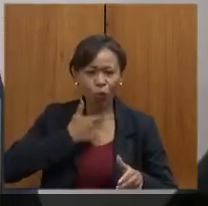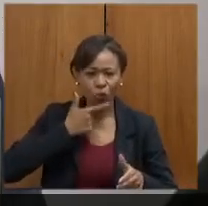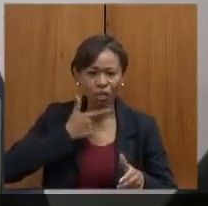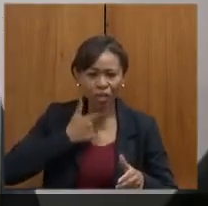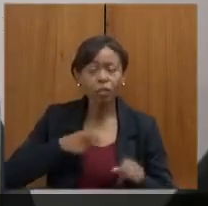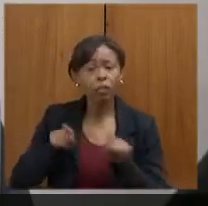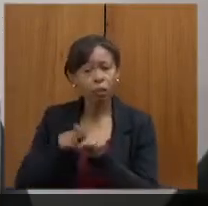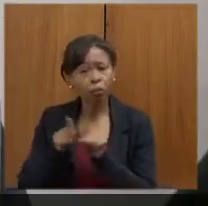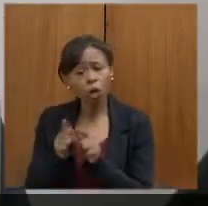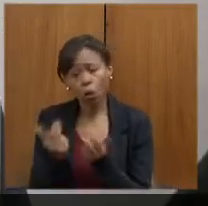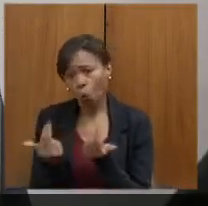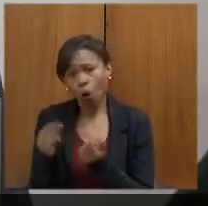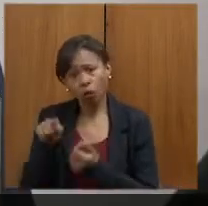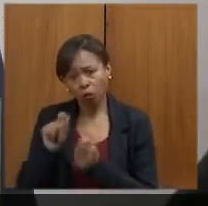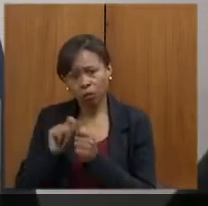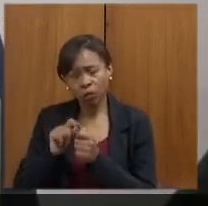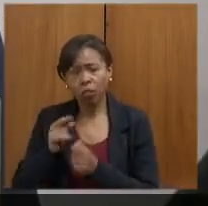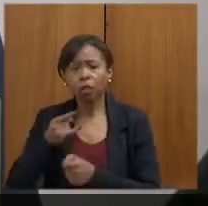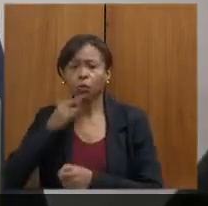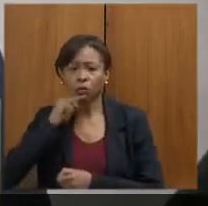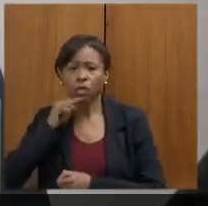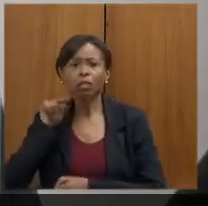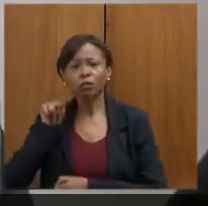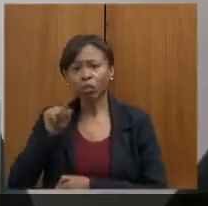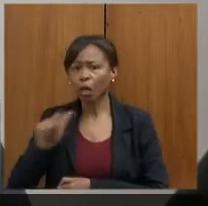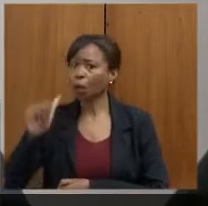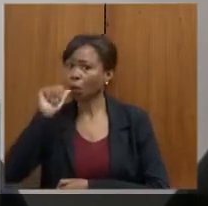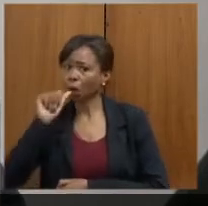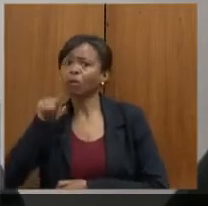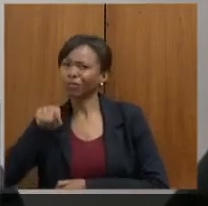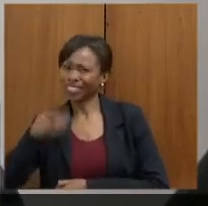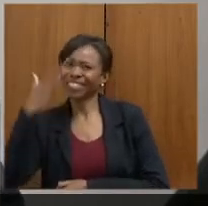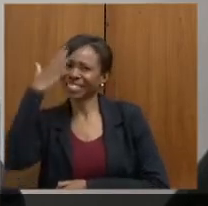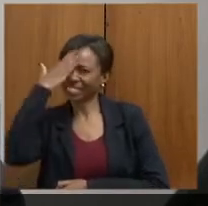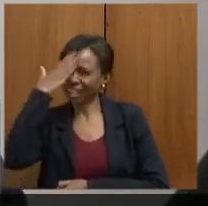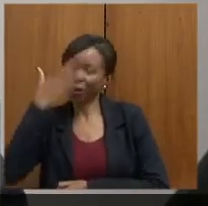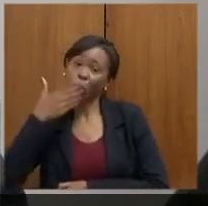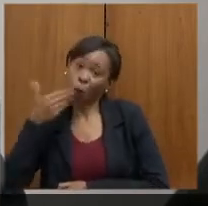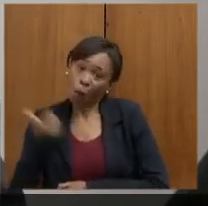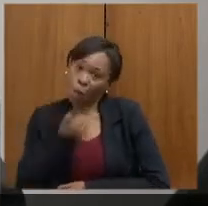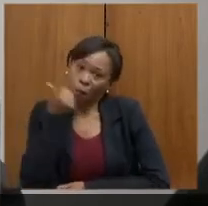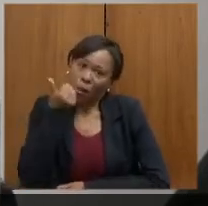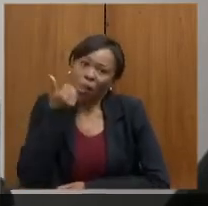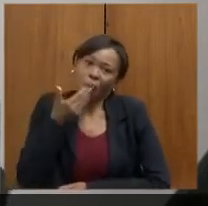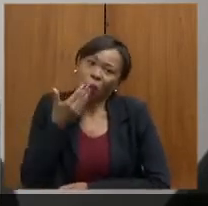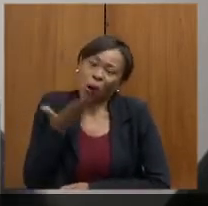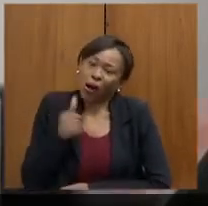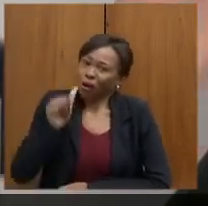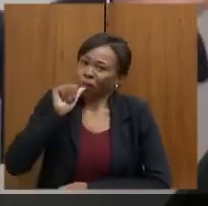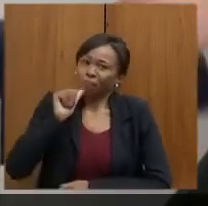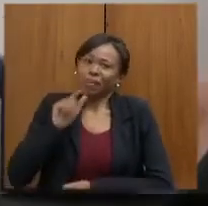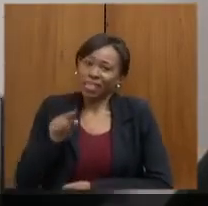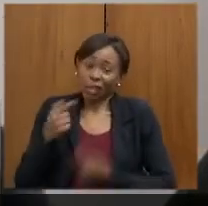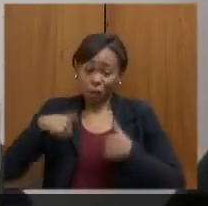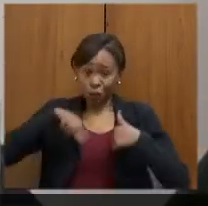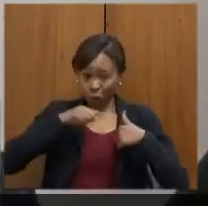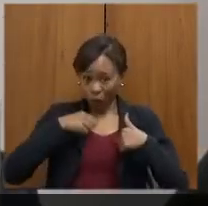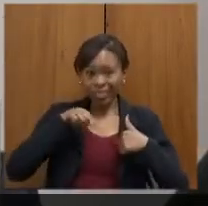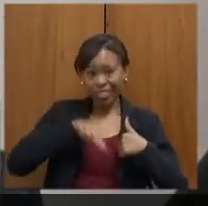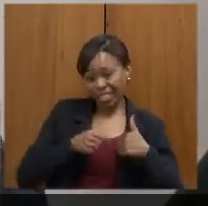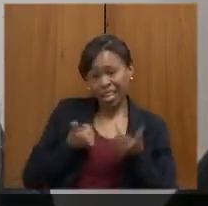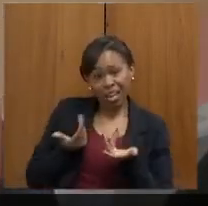vossa excelência um é um consumidores sabe qual é a melhor né Nós estamos para acompanhar